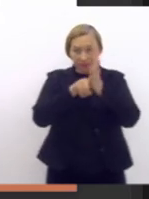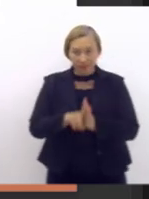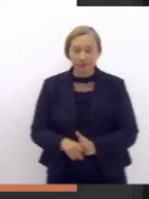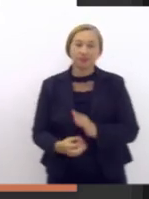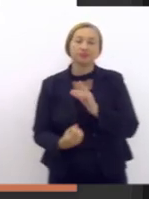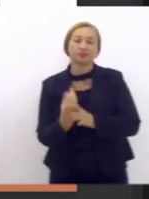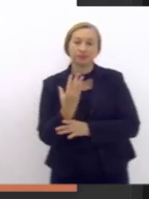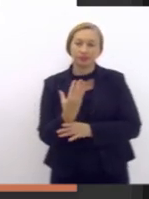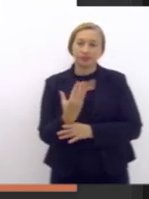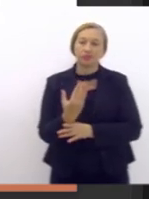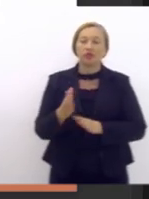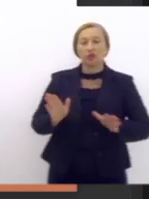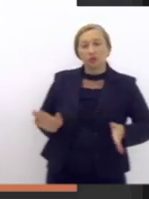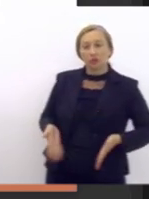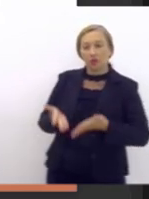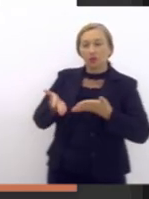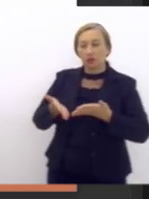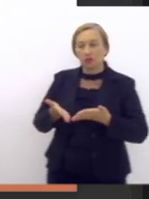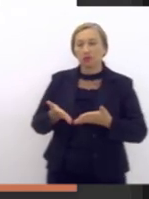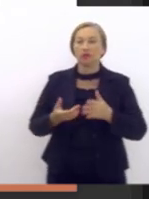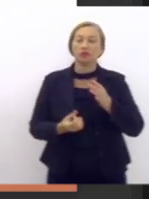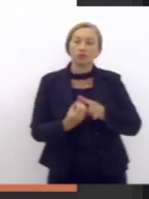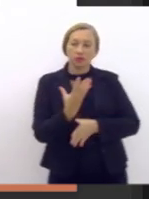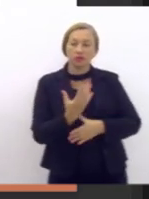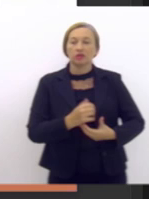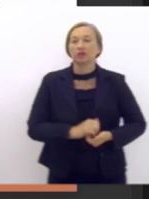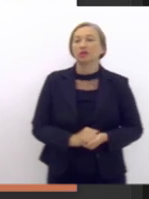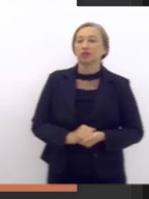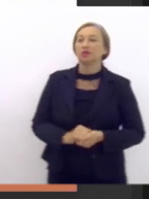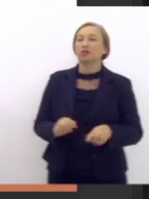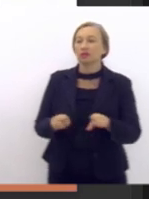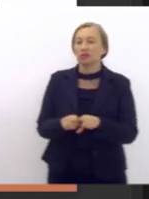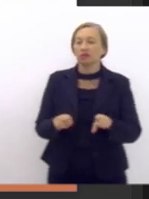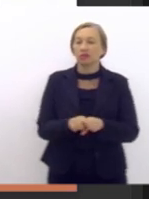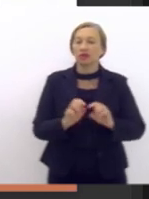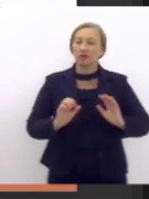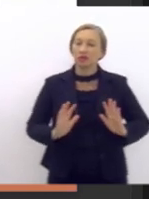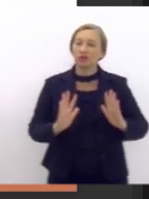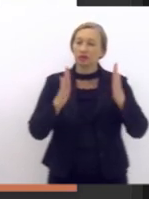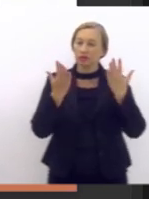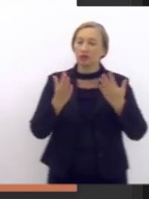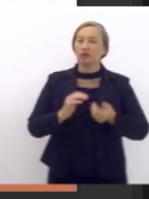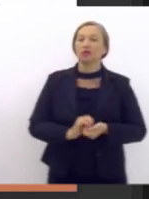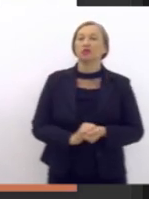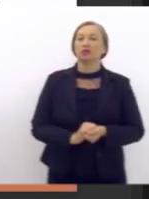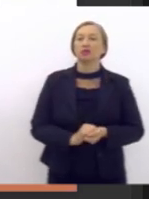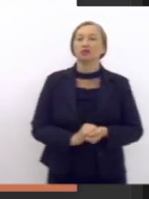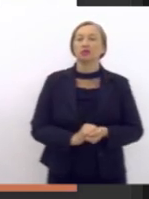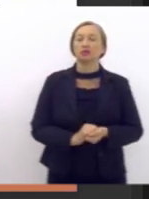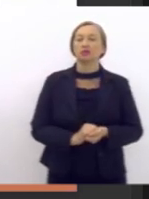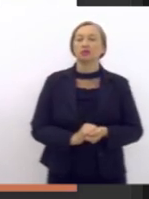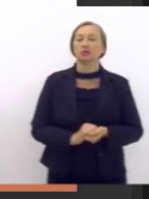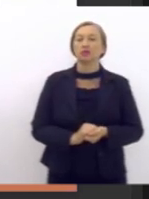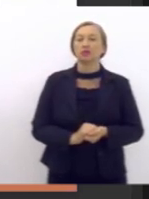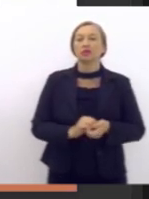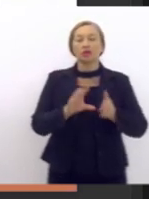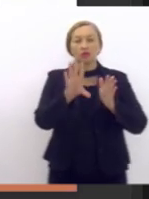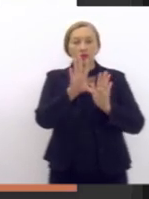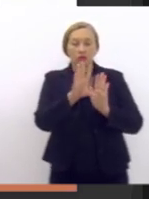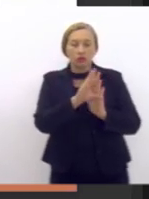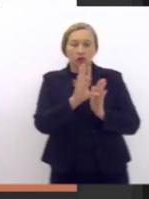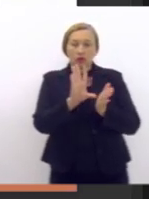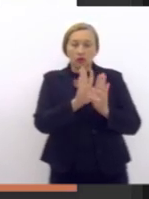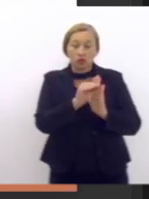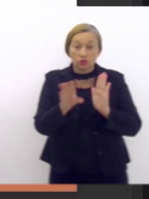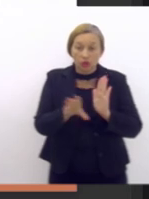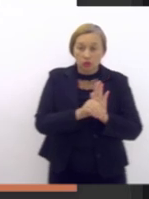produzimos ou impulsionamos e fazemos com que produzam. E também realizamos eventos nos quais a gente dissemina os conteúdos de pesquisa